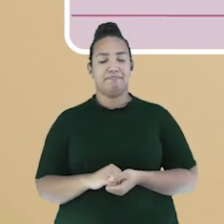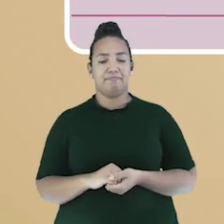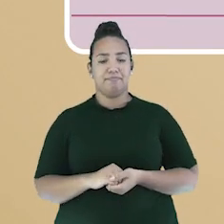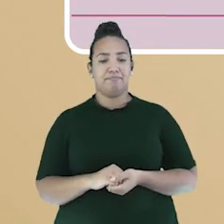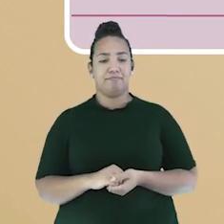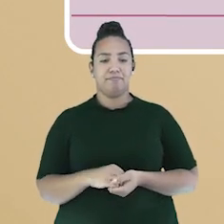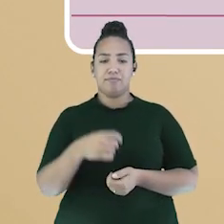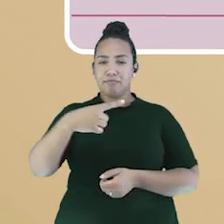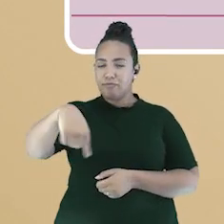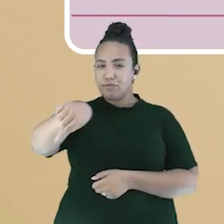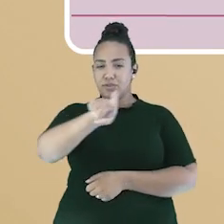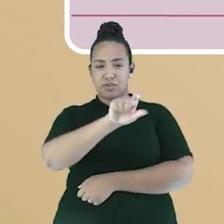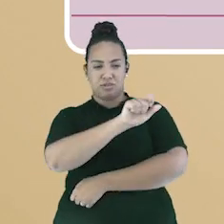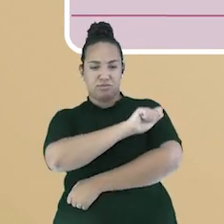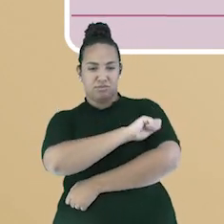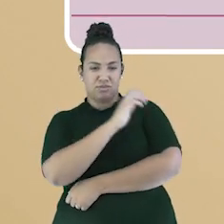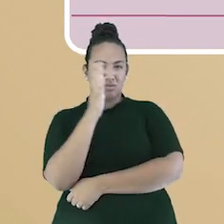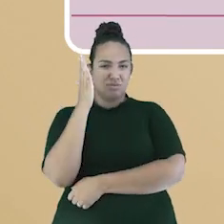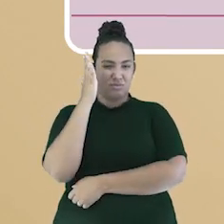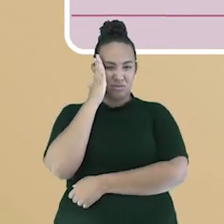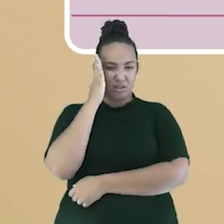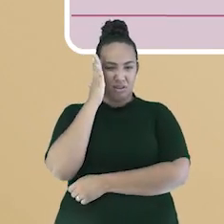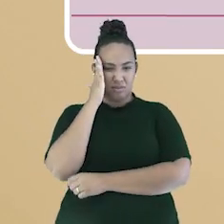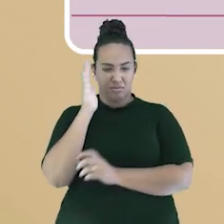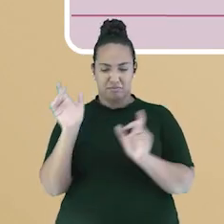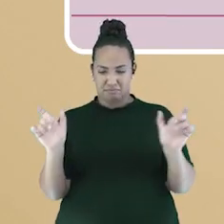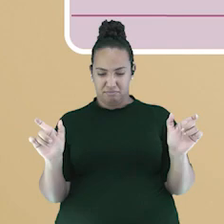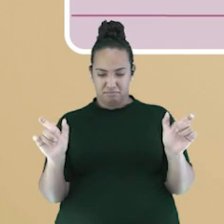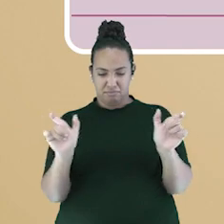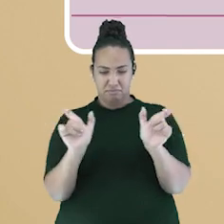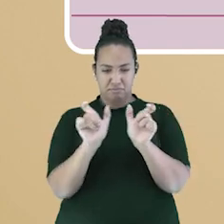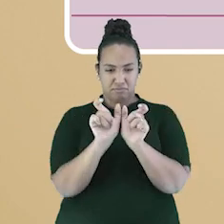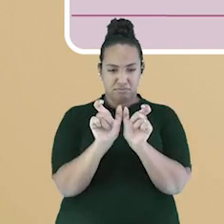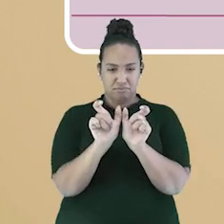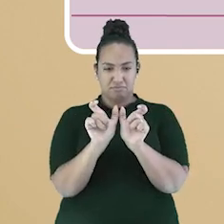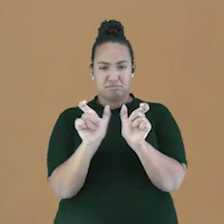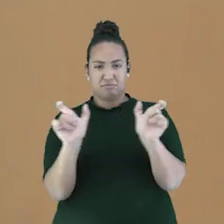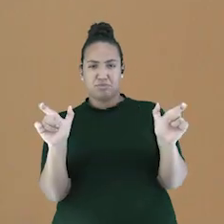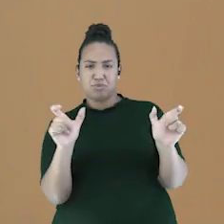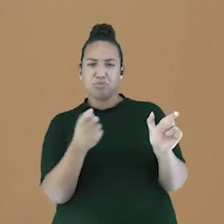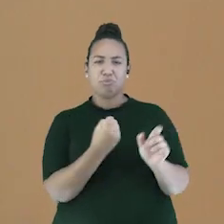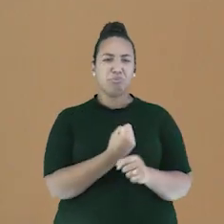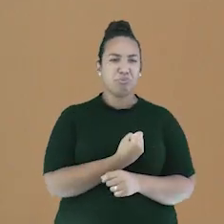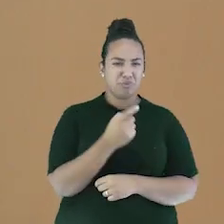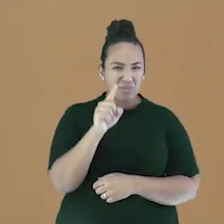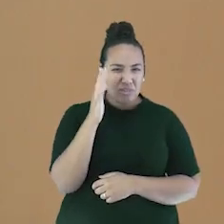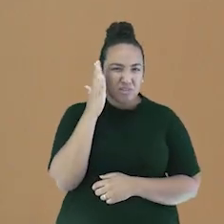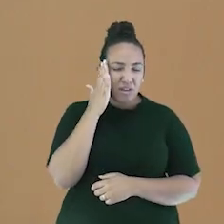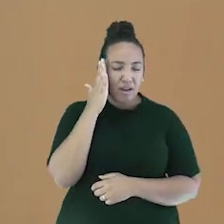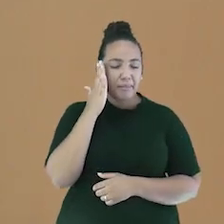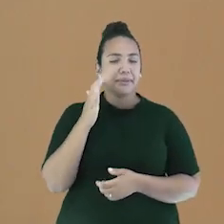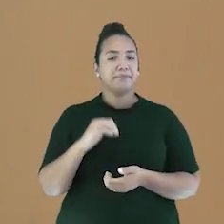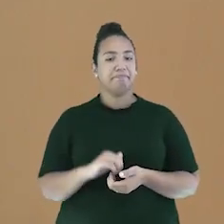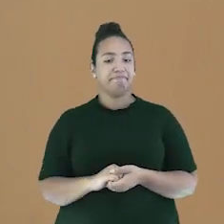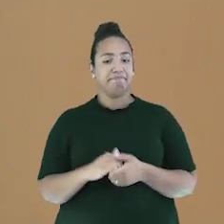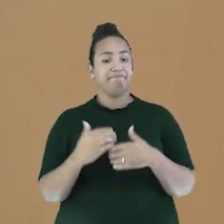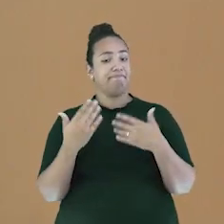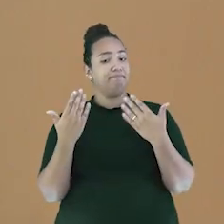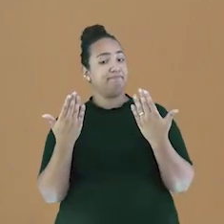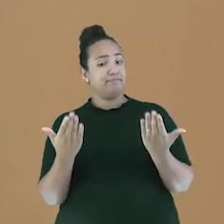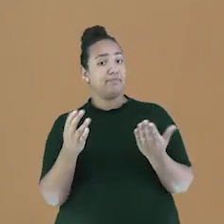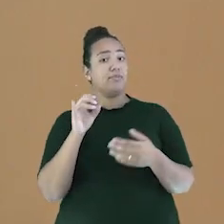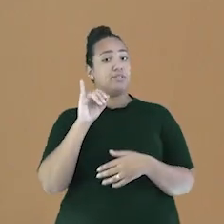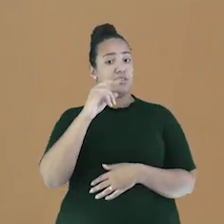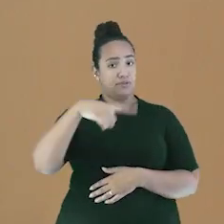estudantes sabem o que é compor e decompor números naturais Então se você for do time